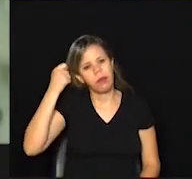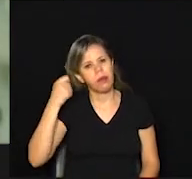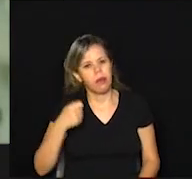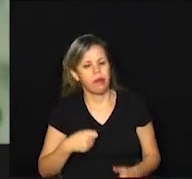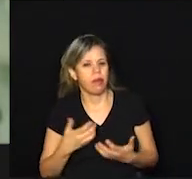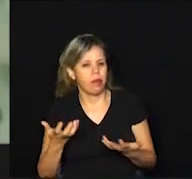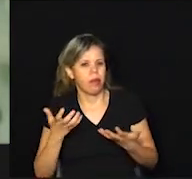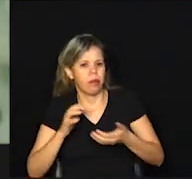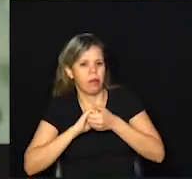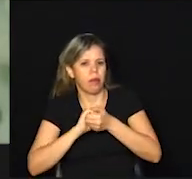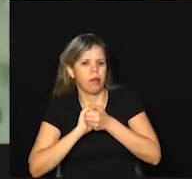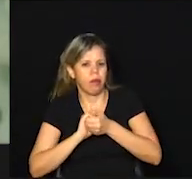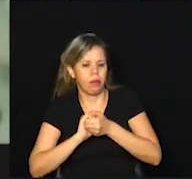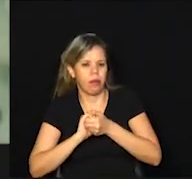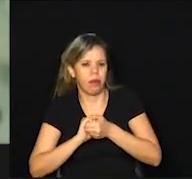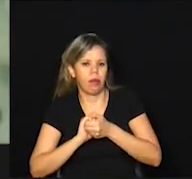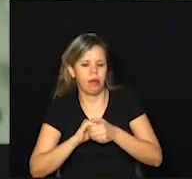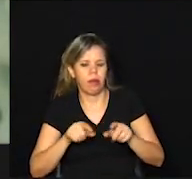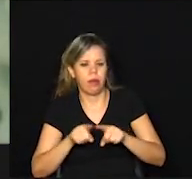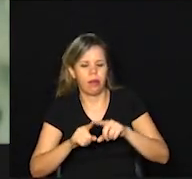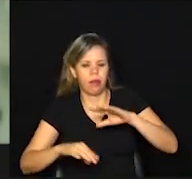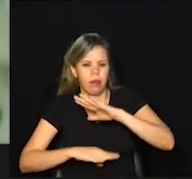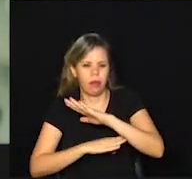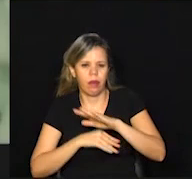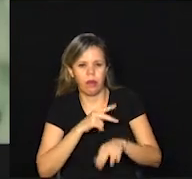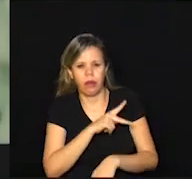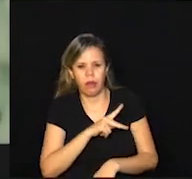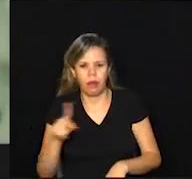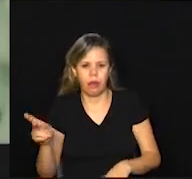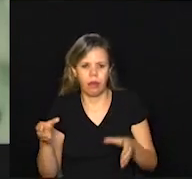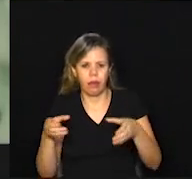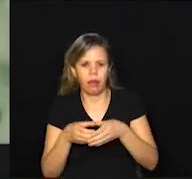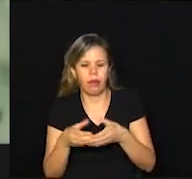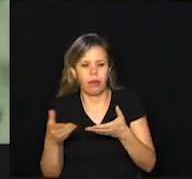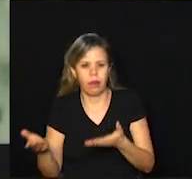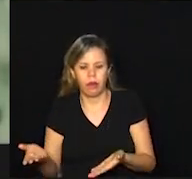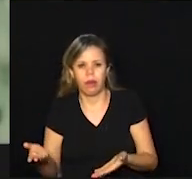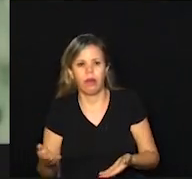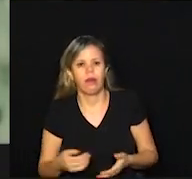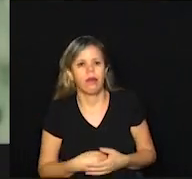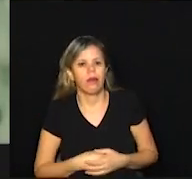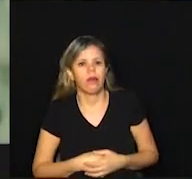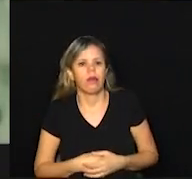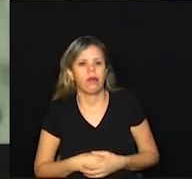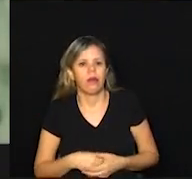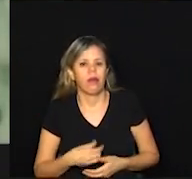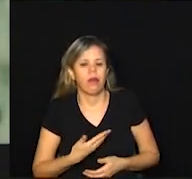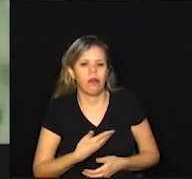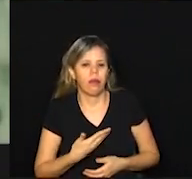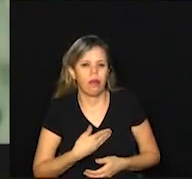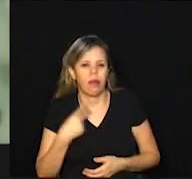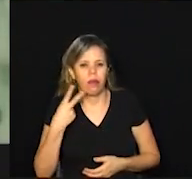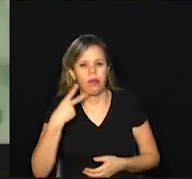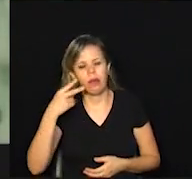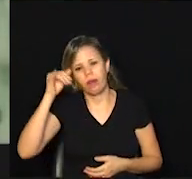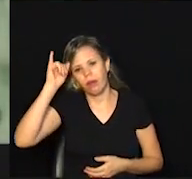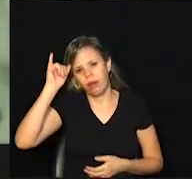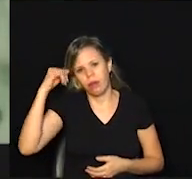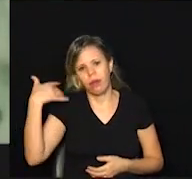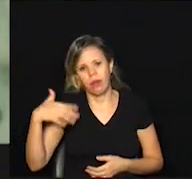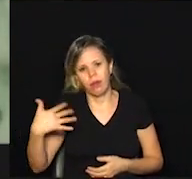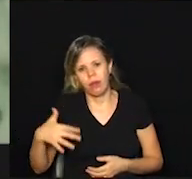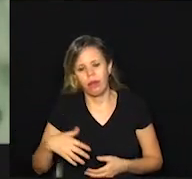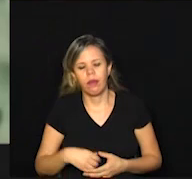quero cumprimentar essa câmera né através Presidente dessa comissão né nosso parça aí Paulo Búfalo é nós